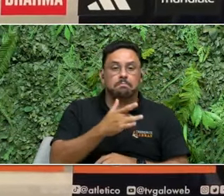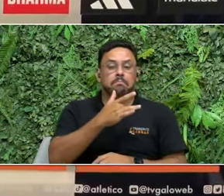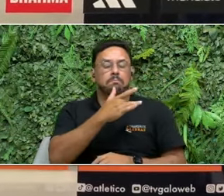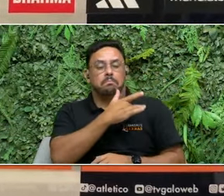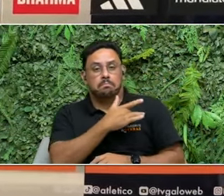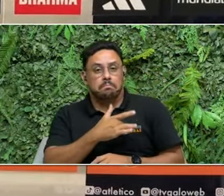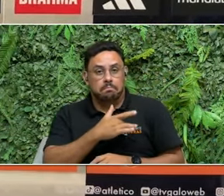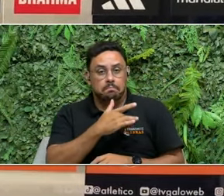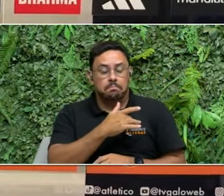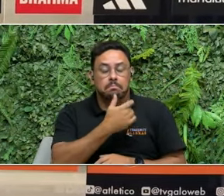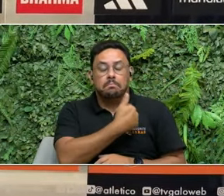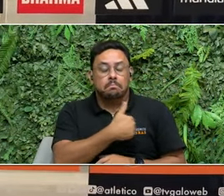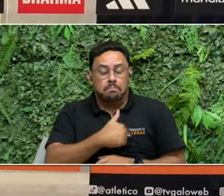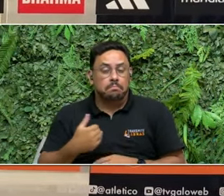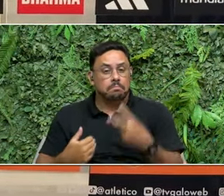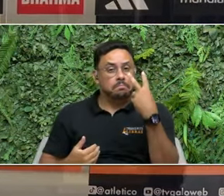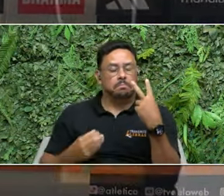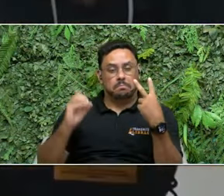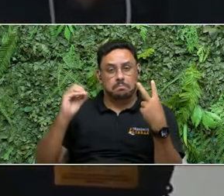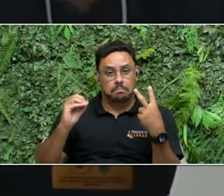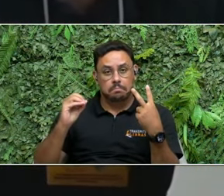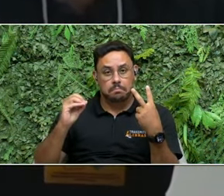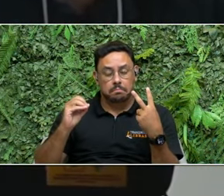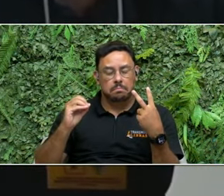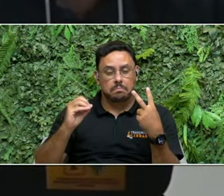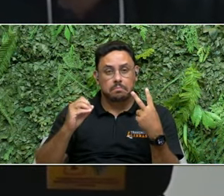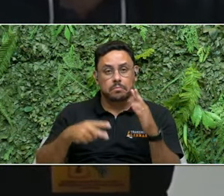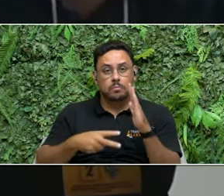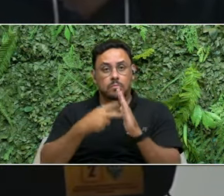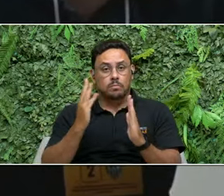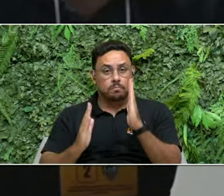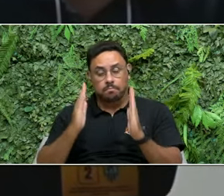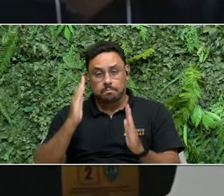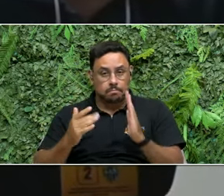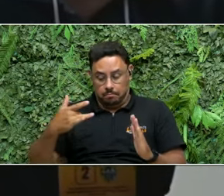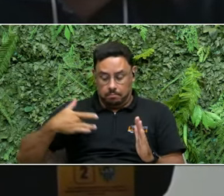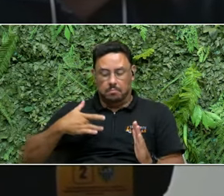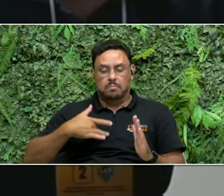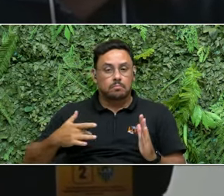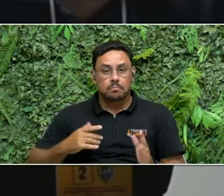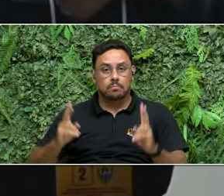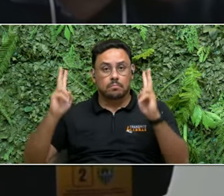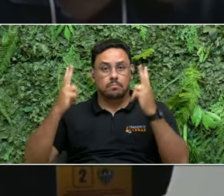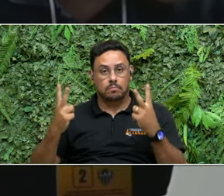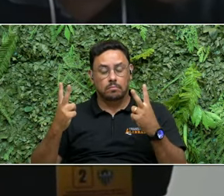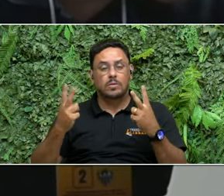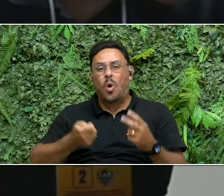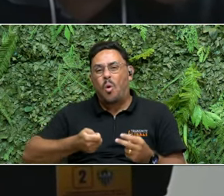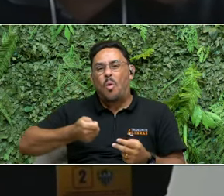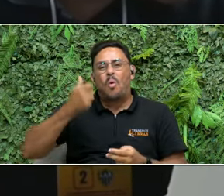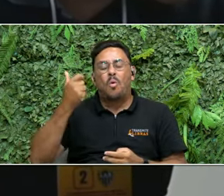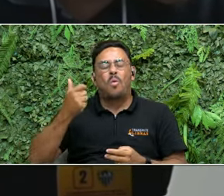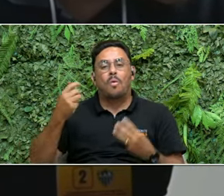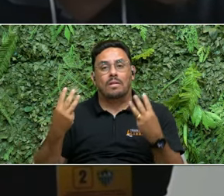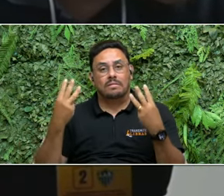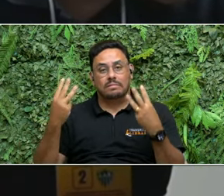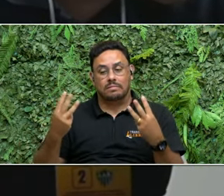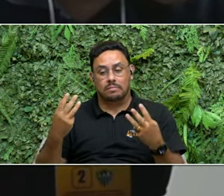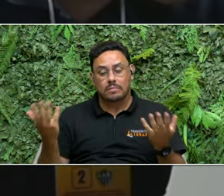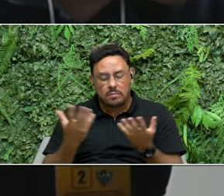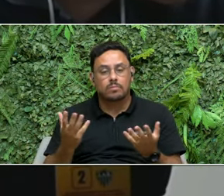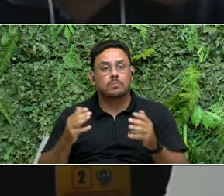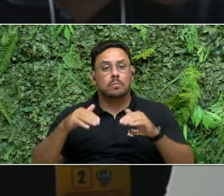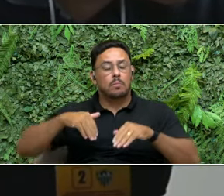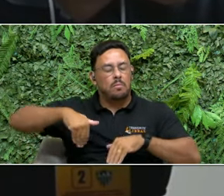Cruzeiro o atleta chegou a abrir 2 a 0 veio o segundo tempo Cruzeiro empatou teve chances até de virar e é isso agora levar para decidir no